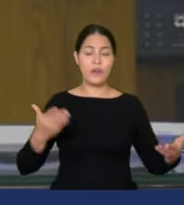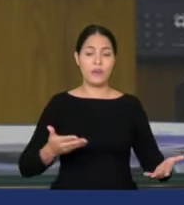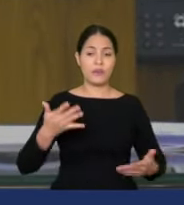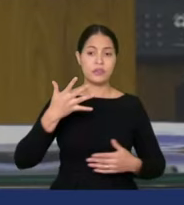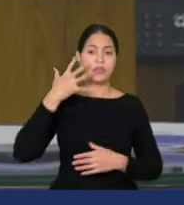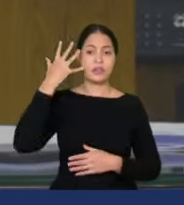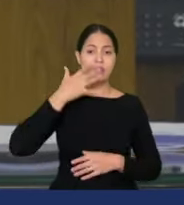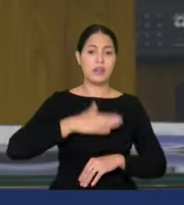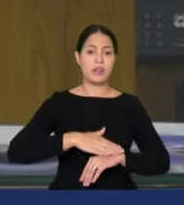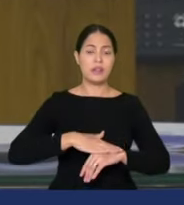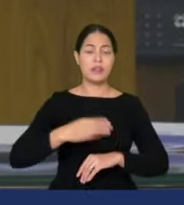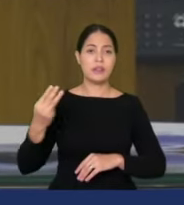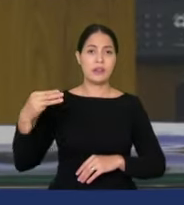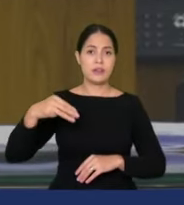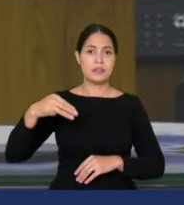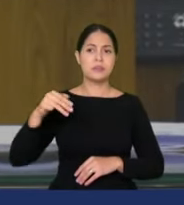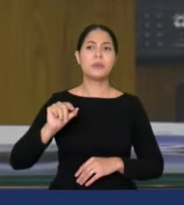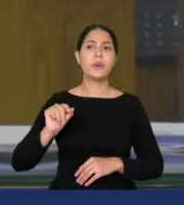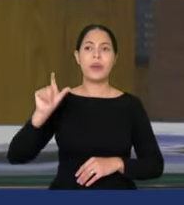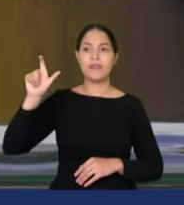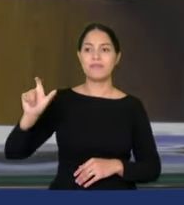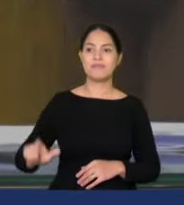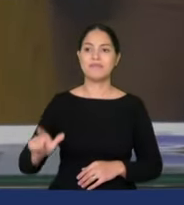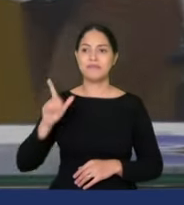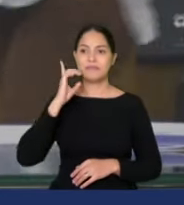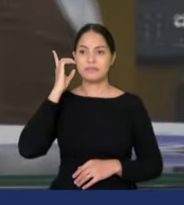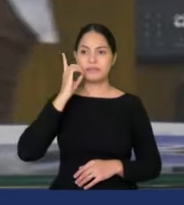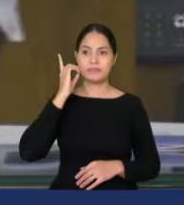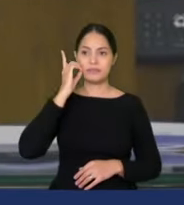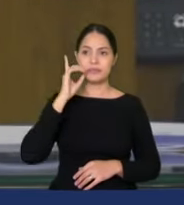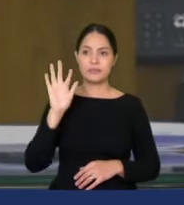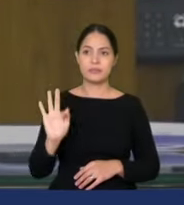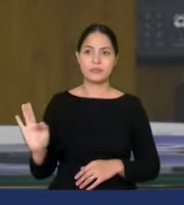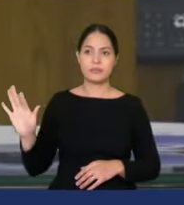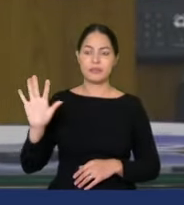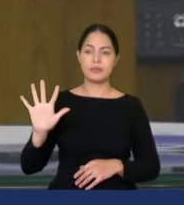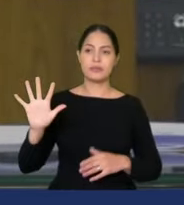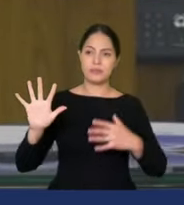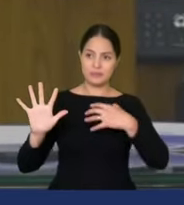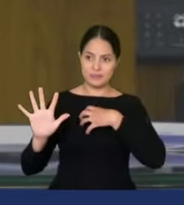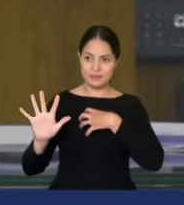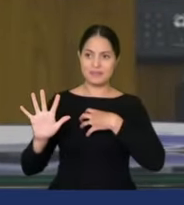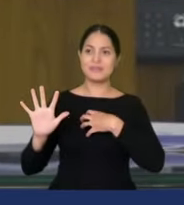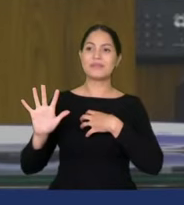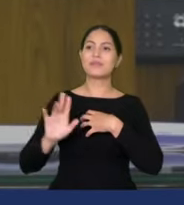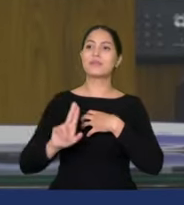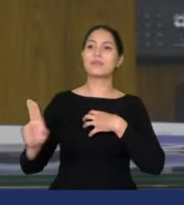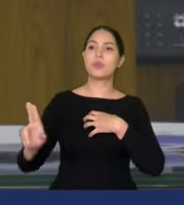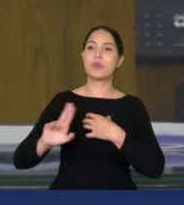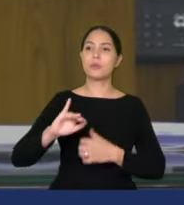tempo de 3 minutos, o deputado federal baiano, José Hildo Ramos.